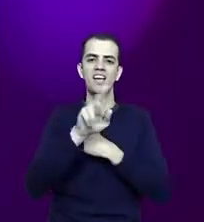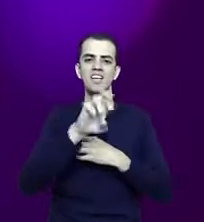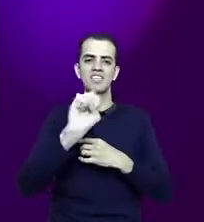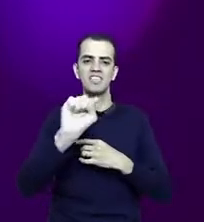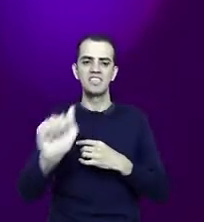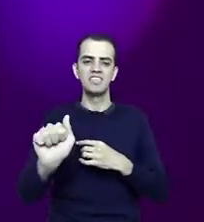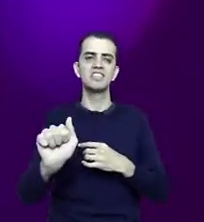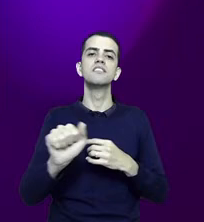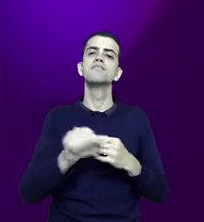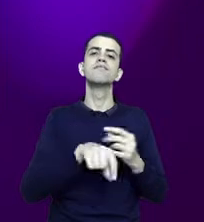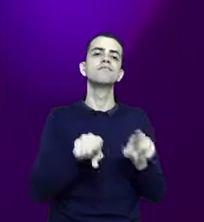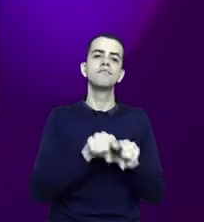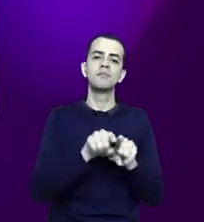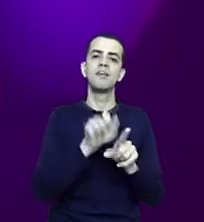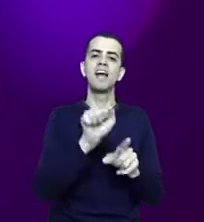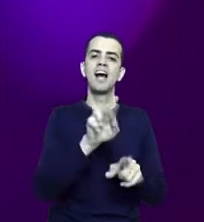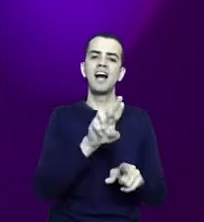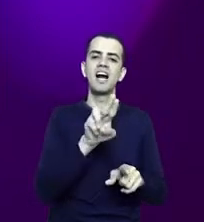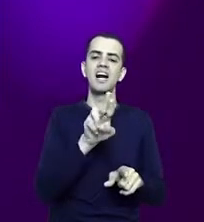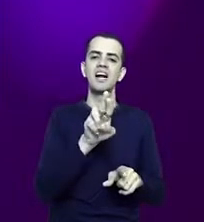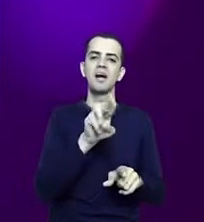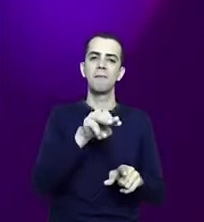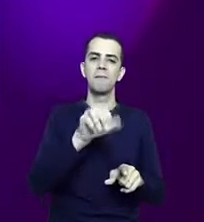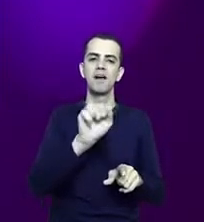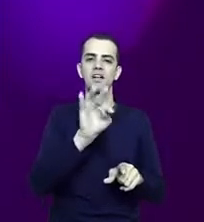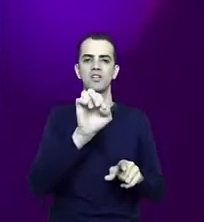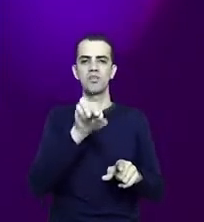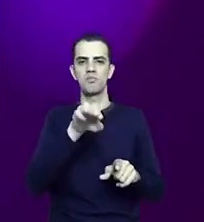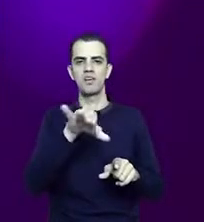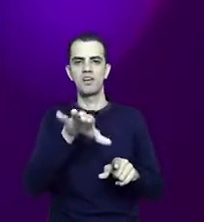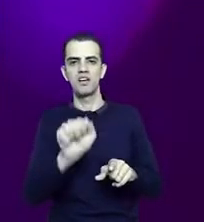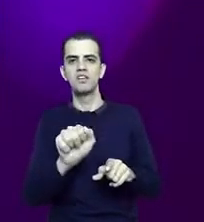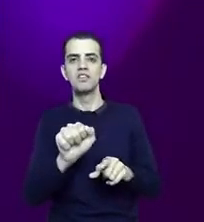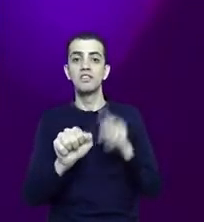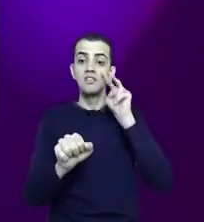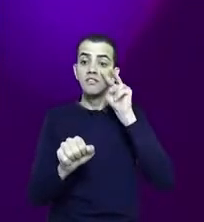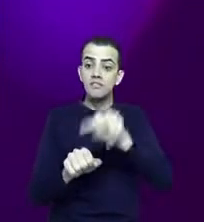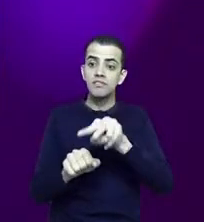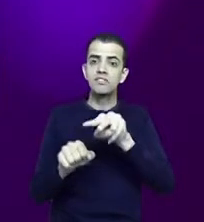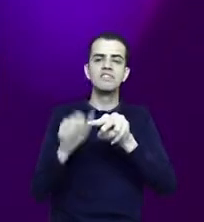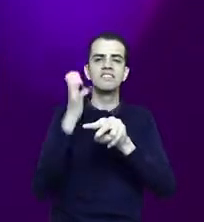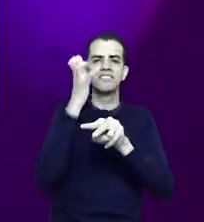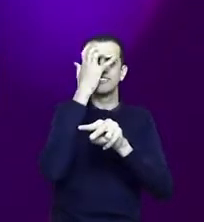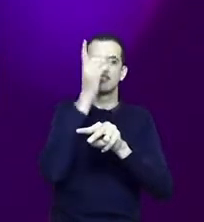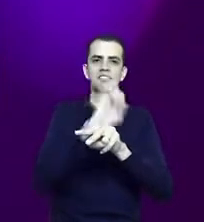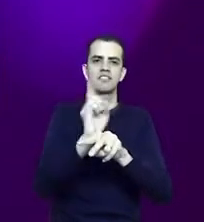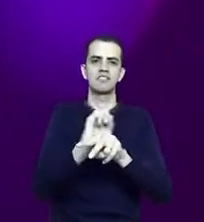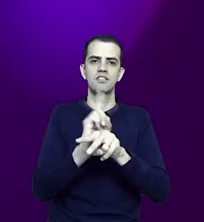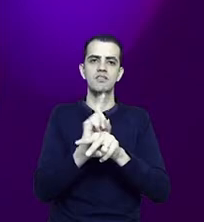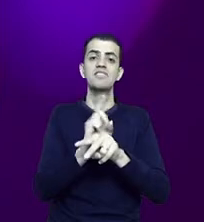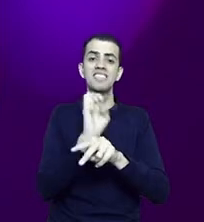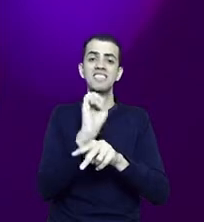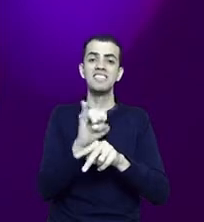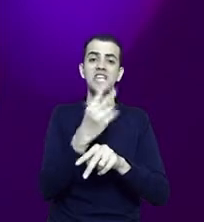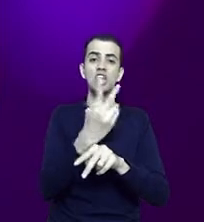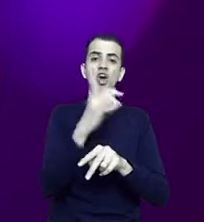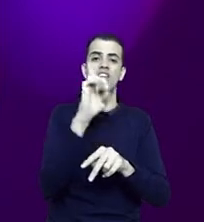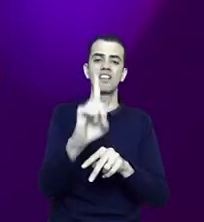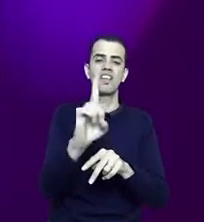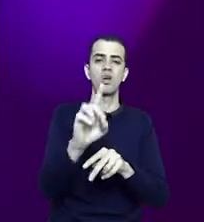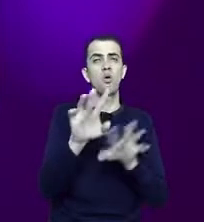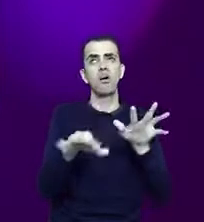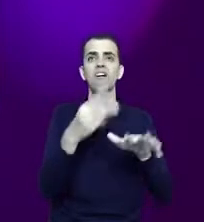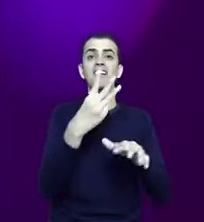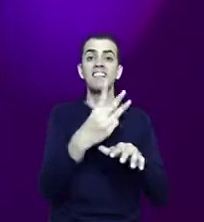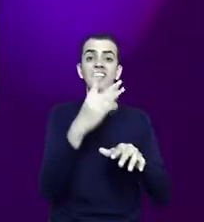nas artroplastias armatômicas. A gente sabe que a visibilização e a programação bidimensional, ou até mesmo